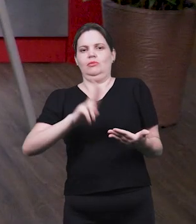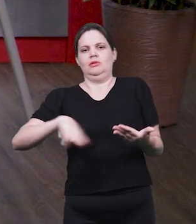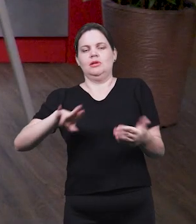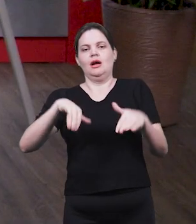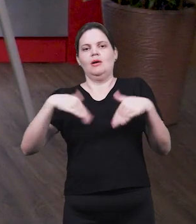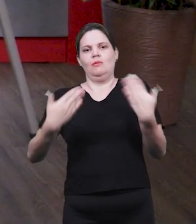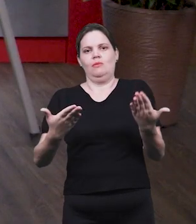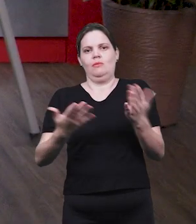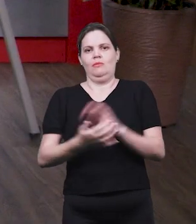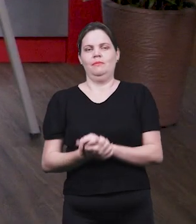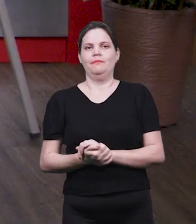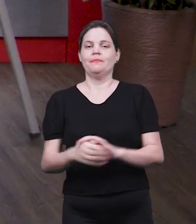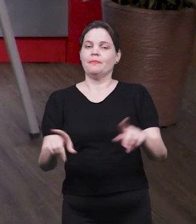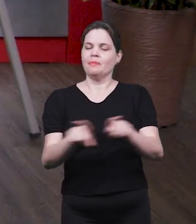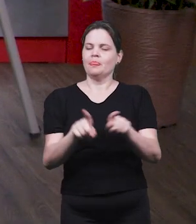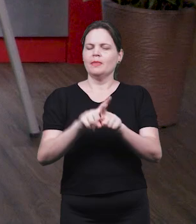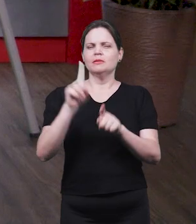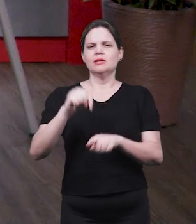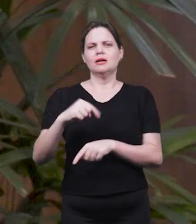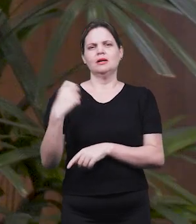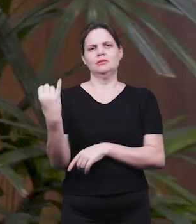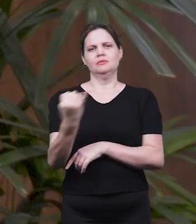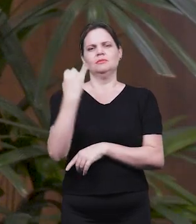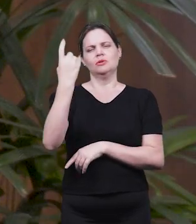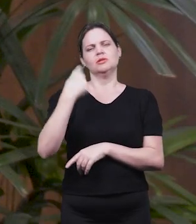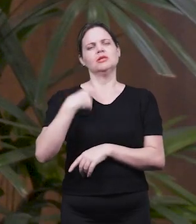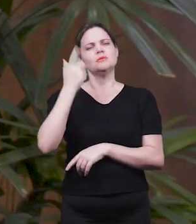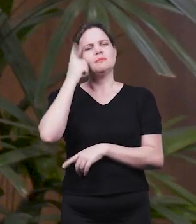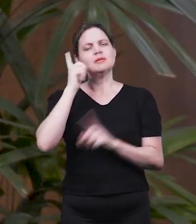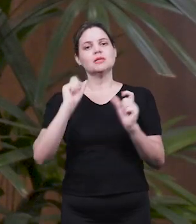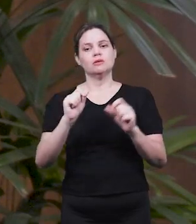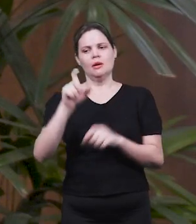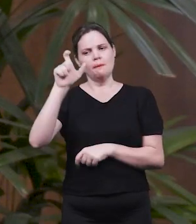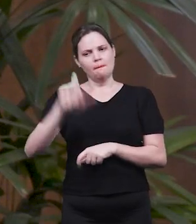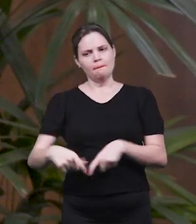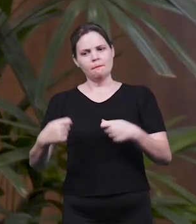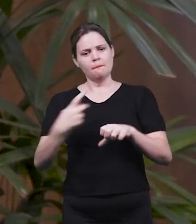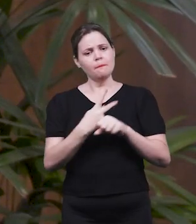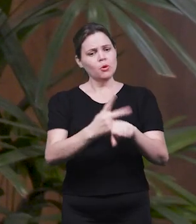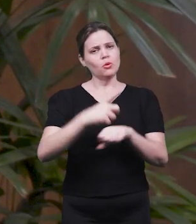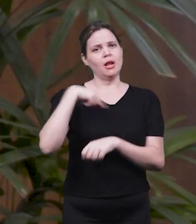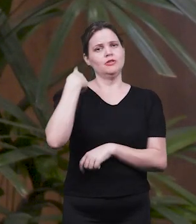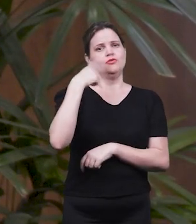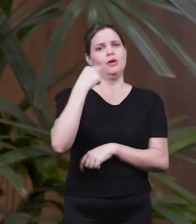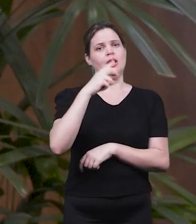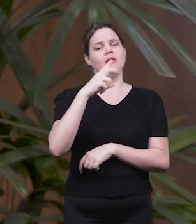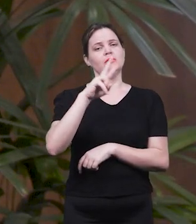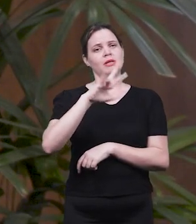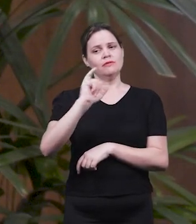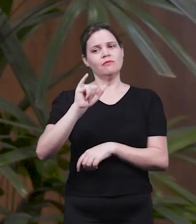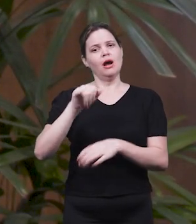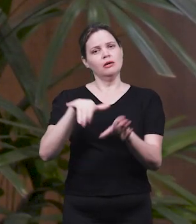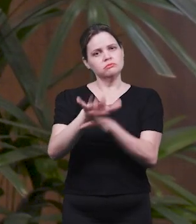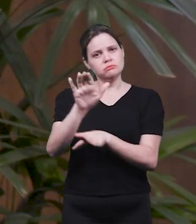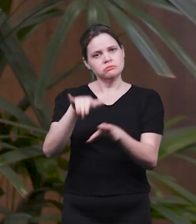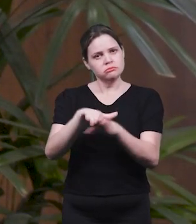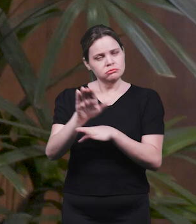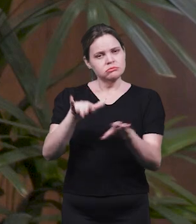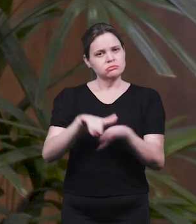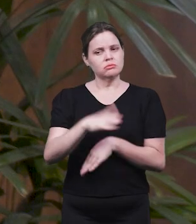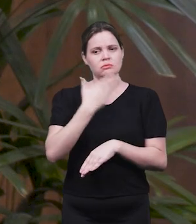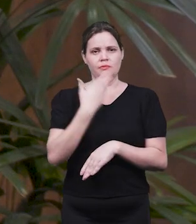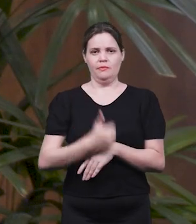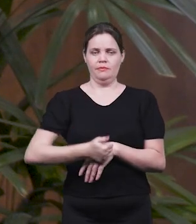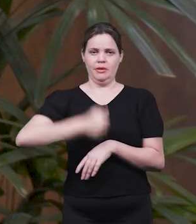frisar, né, doutora Luciana, que é necessário que a pessoa procure um advogado, né? O advogado vai orientar a pessoa da melhor forma possível, né?